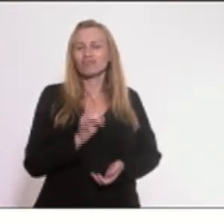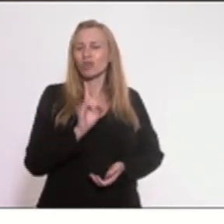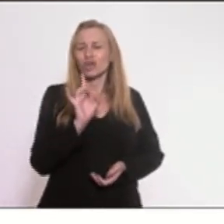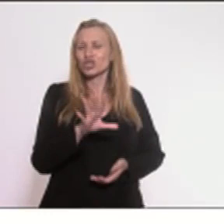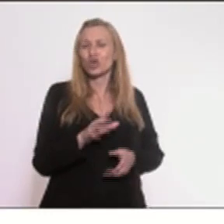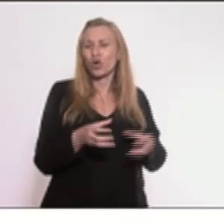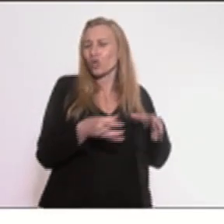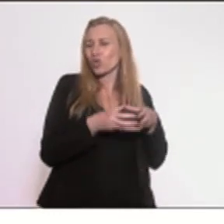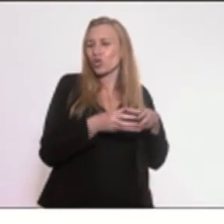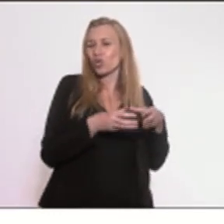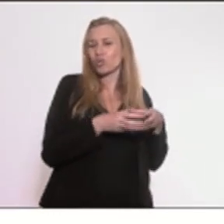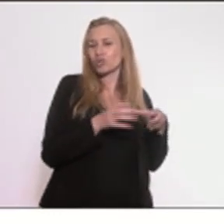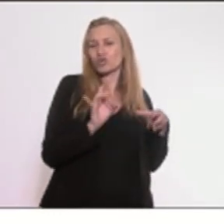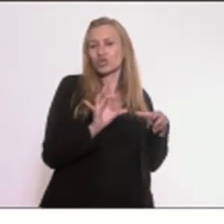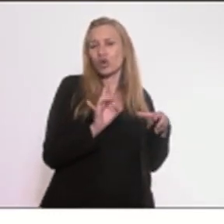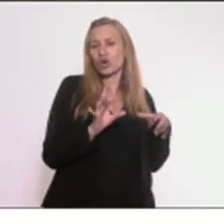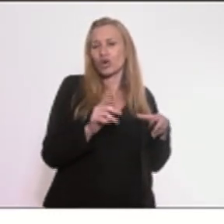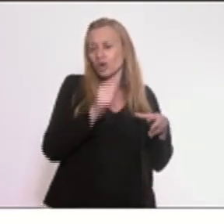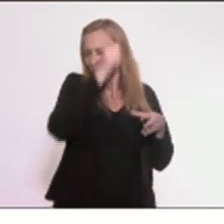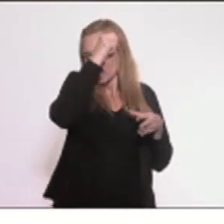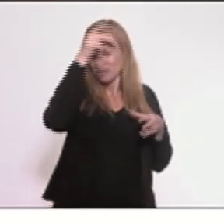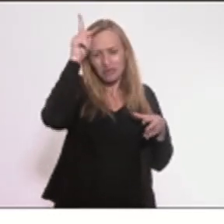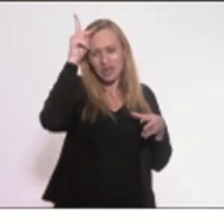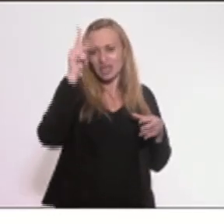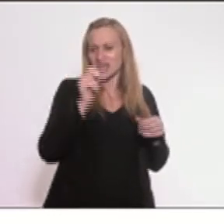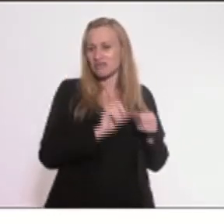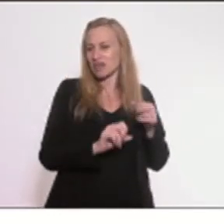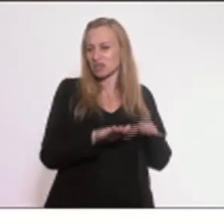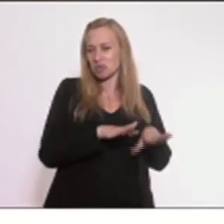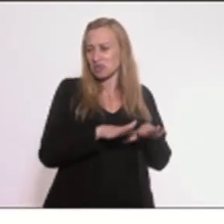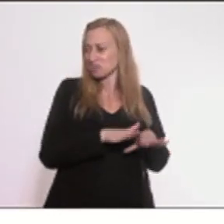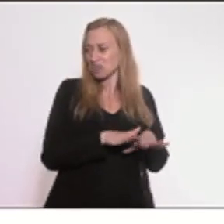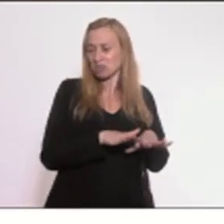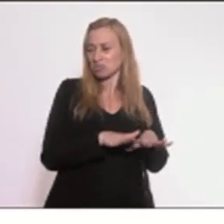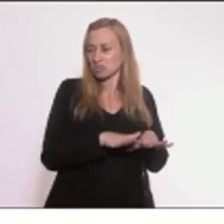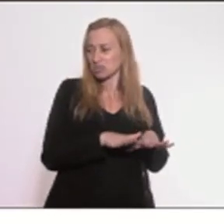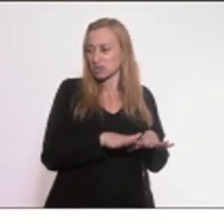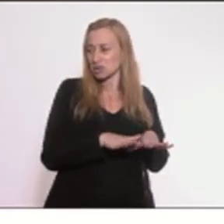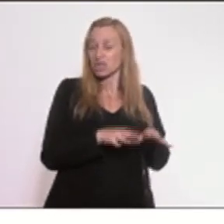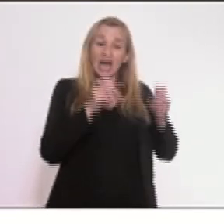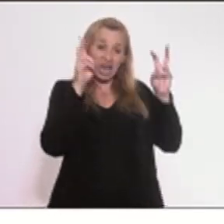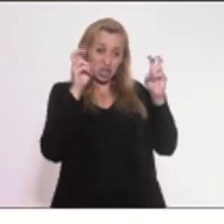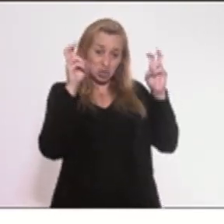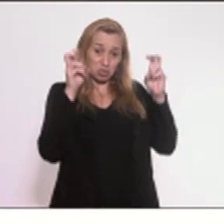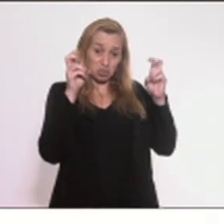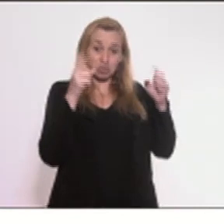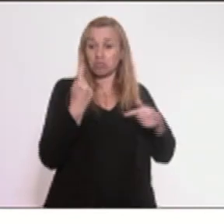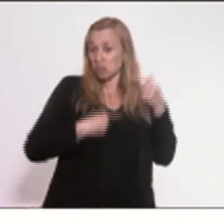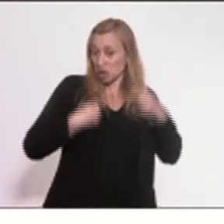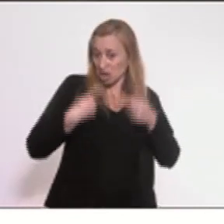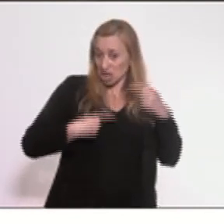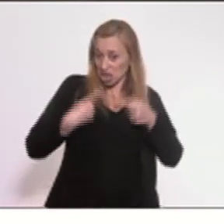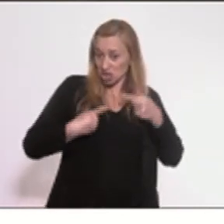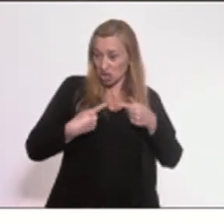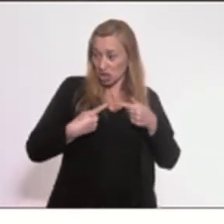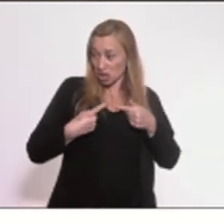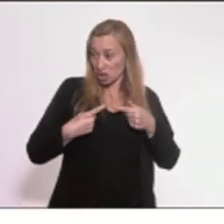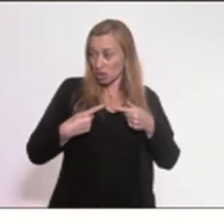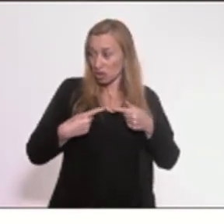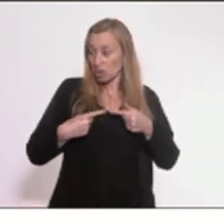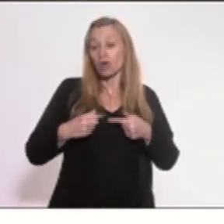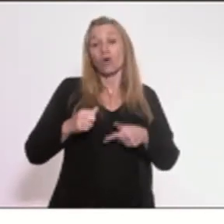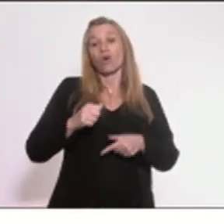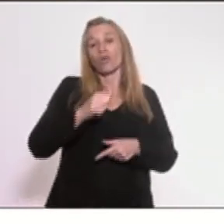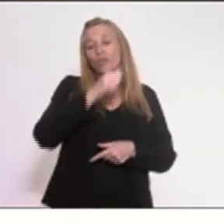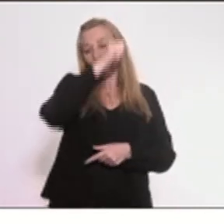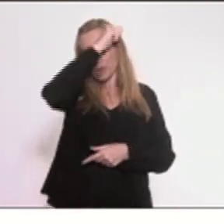grupo do atual prefeito que está fazendo esse movimento. Por questões políticas, o prefeito se